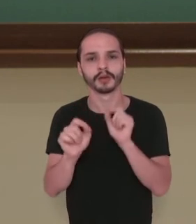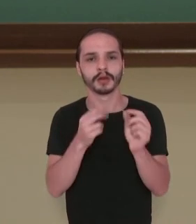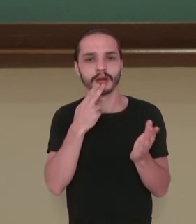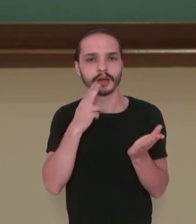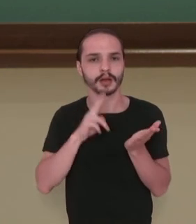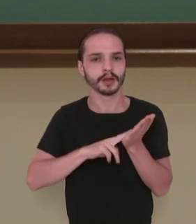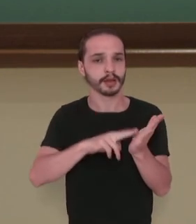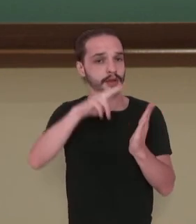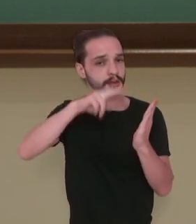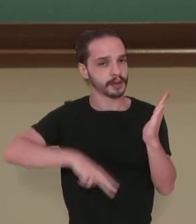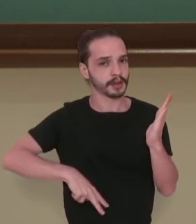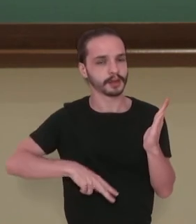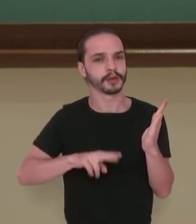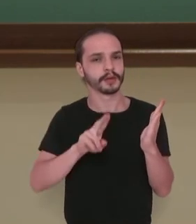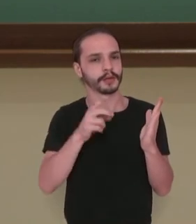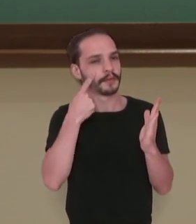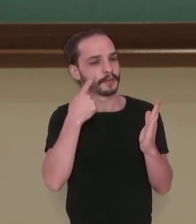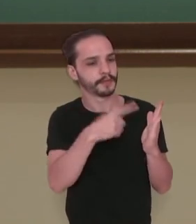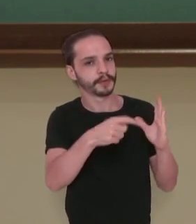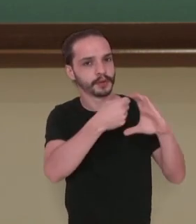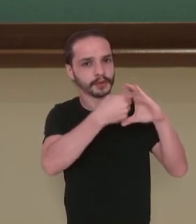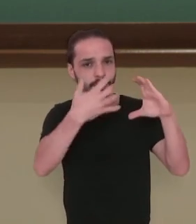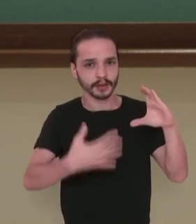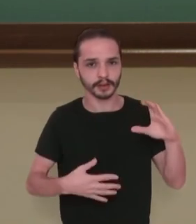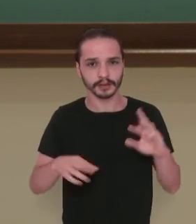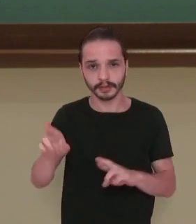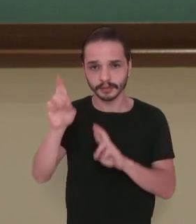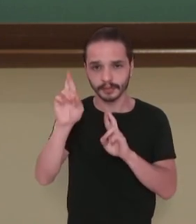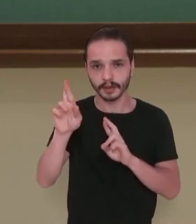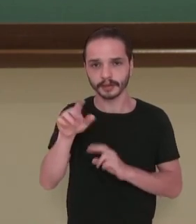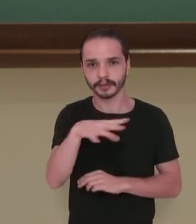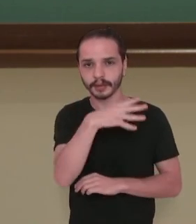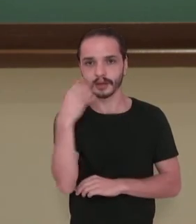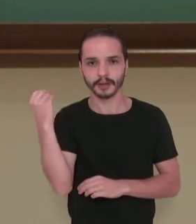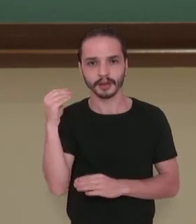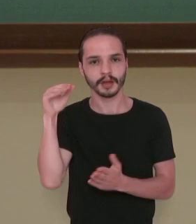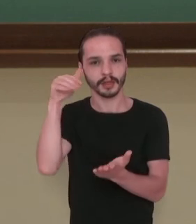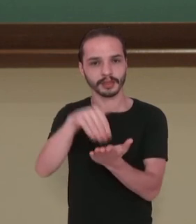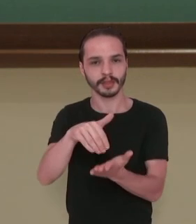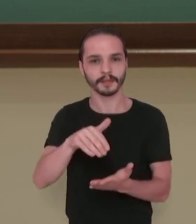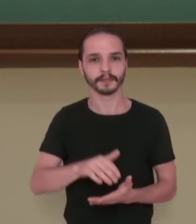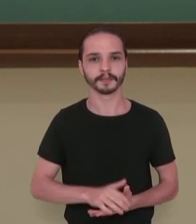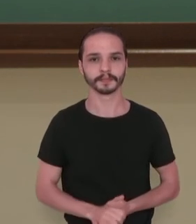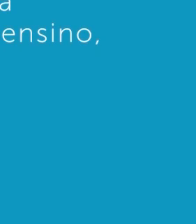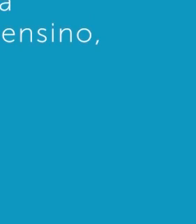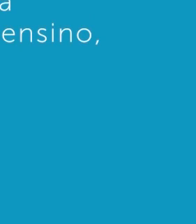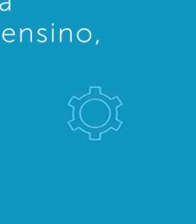leitor, vimos algumas de suas características, espero que vocês tenham gostado e até breve.